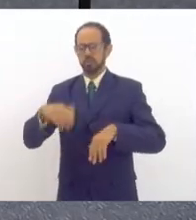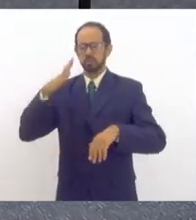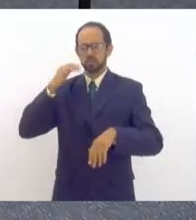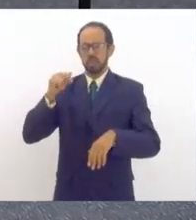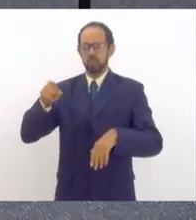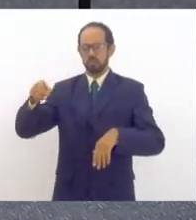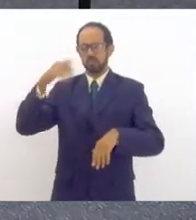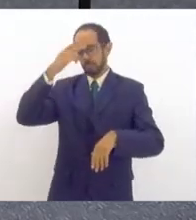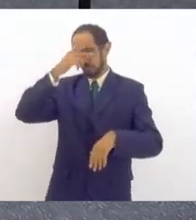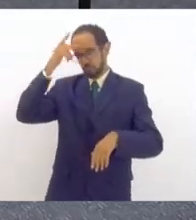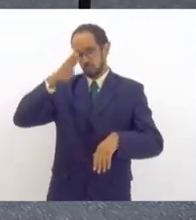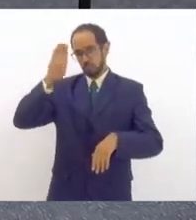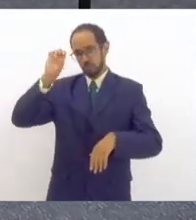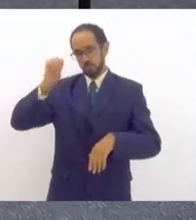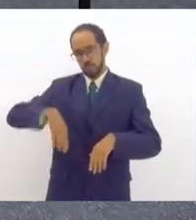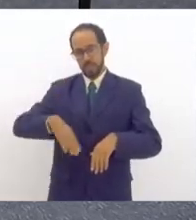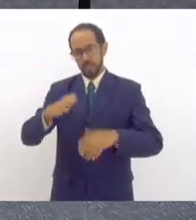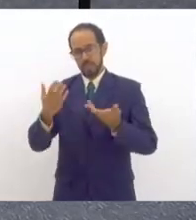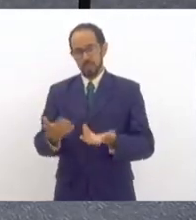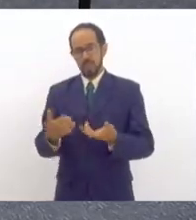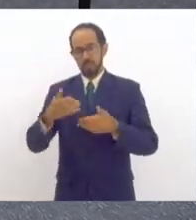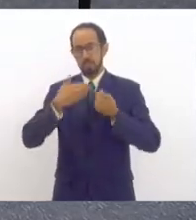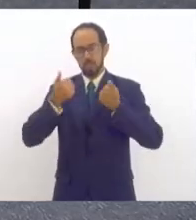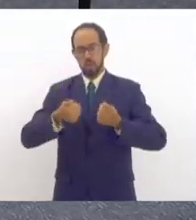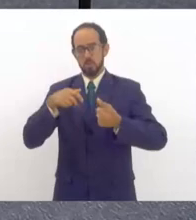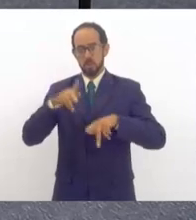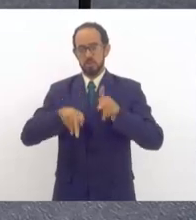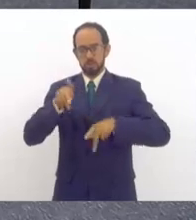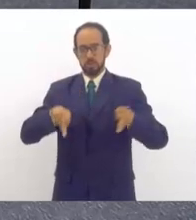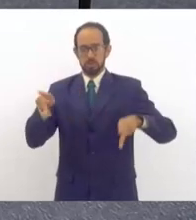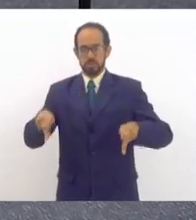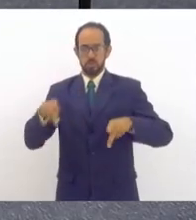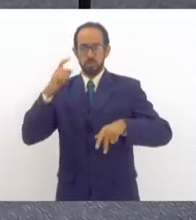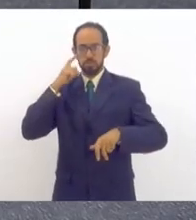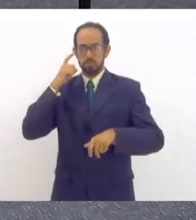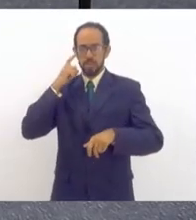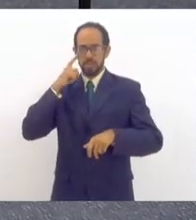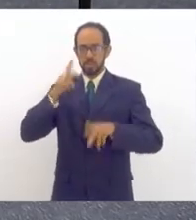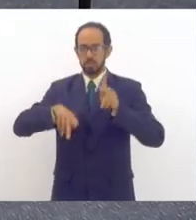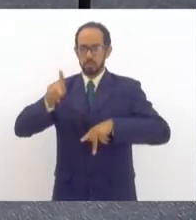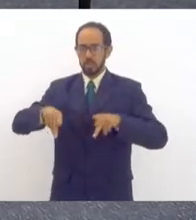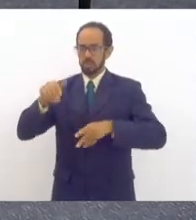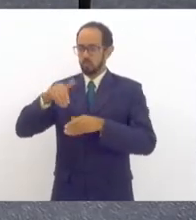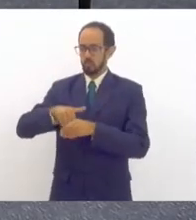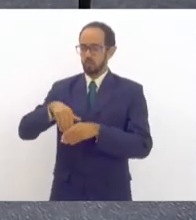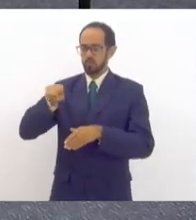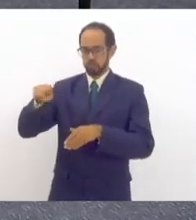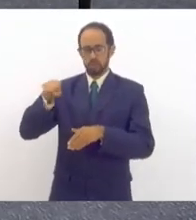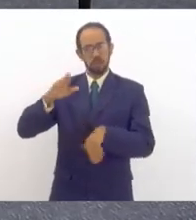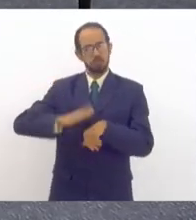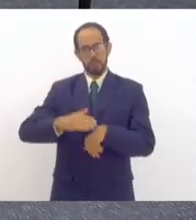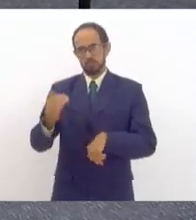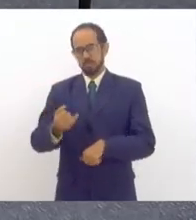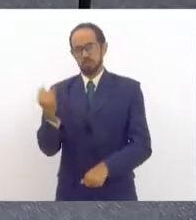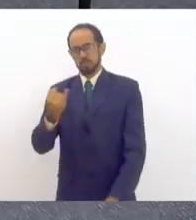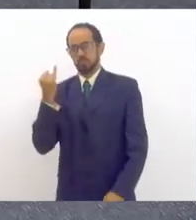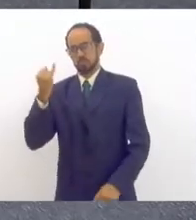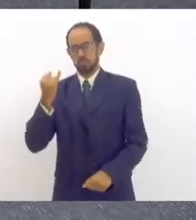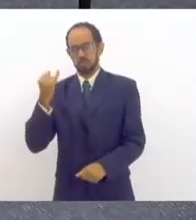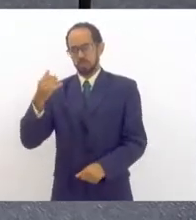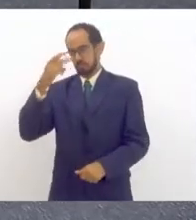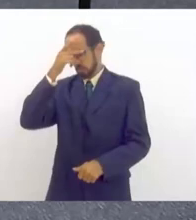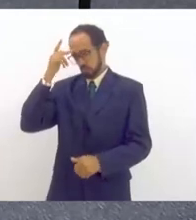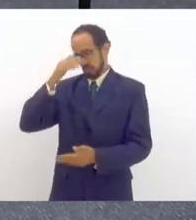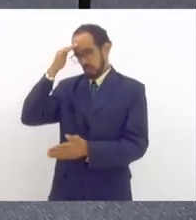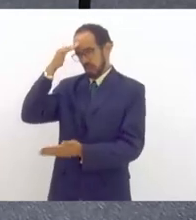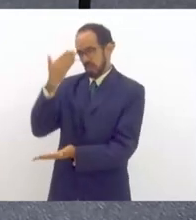é uma pessoa do bem que quer o melhor da população e Pensa num povo que te elegeu isso que é o mais importante as pessoas que acreditaram